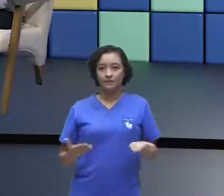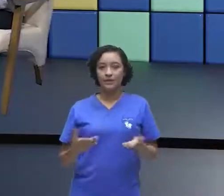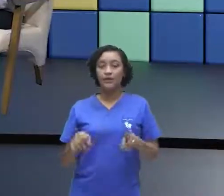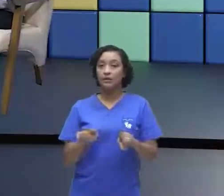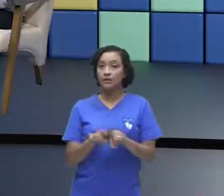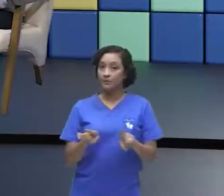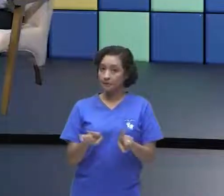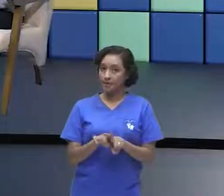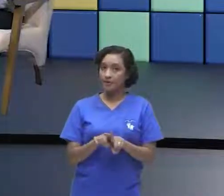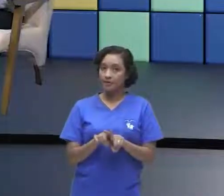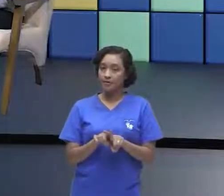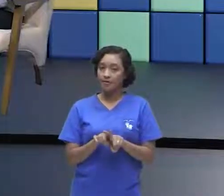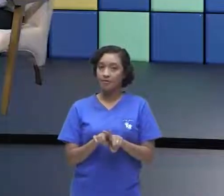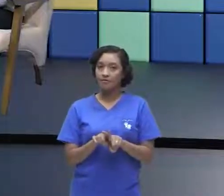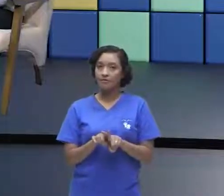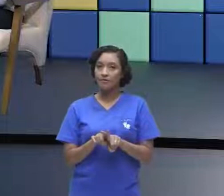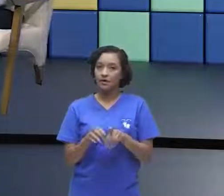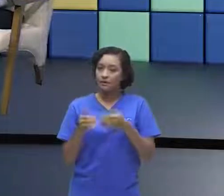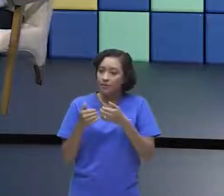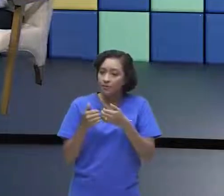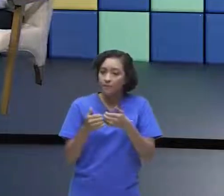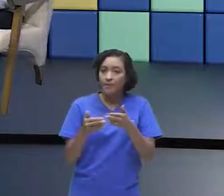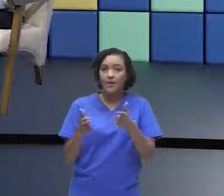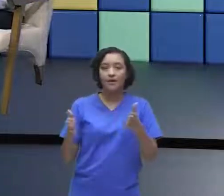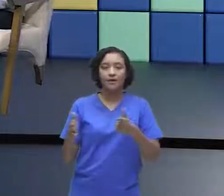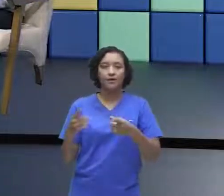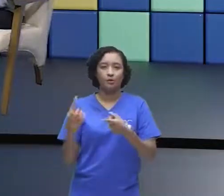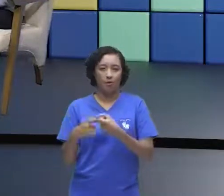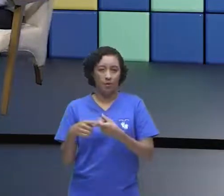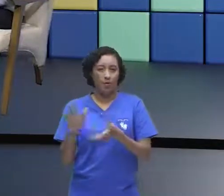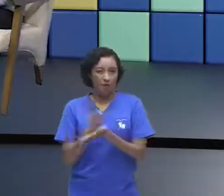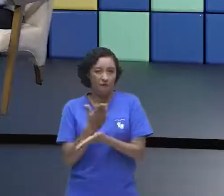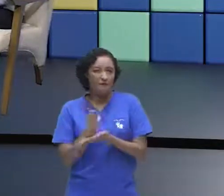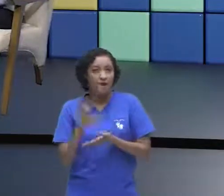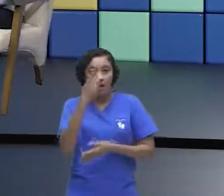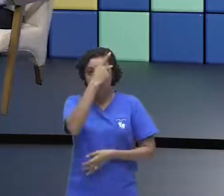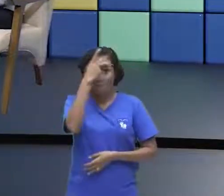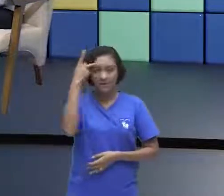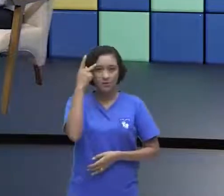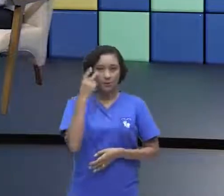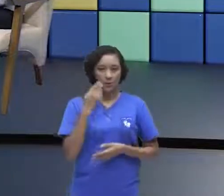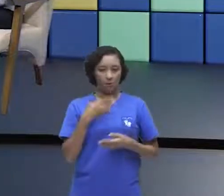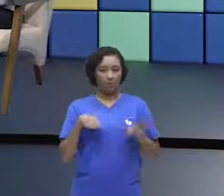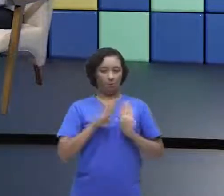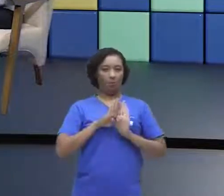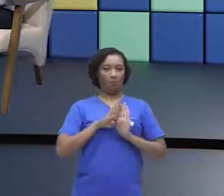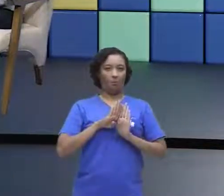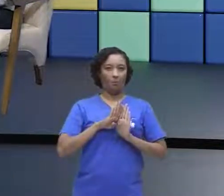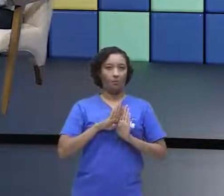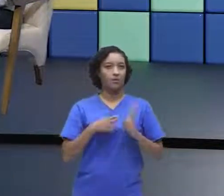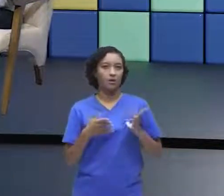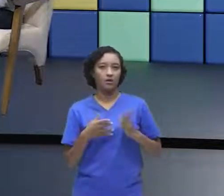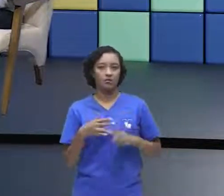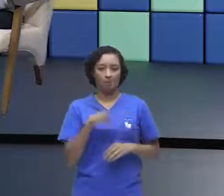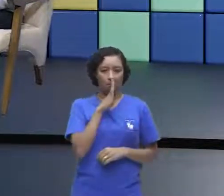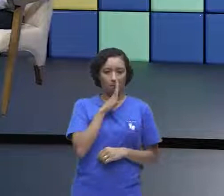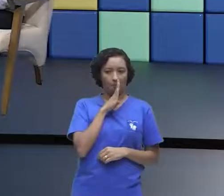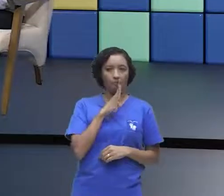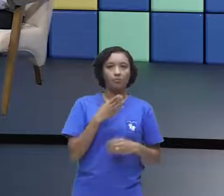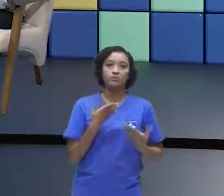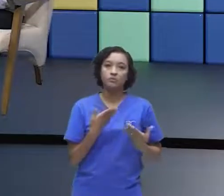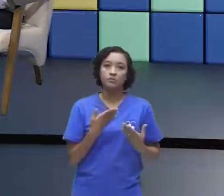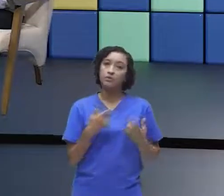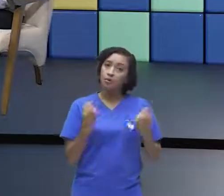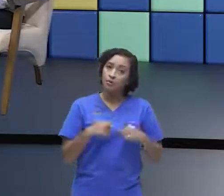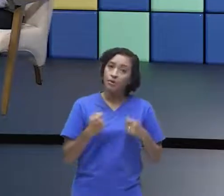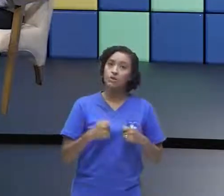aberto, né? Porque tem pessoas que são fechadas demais, assim, até para falar do que pensam, de como estão, mas também de pedir